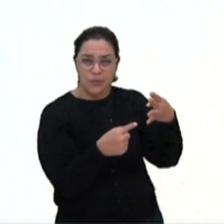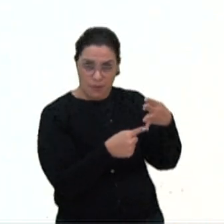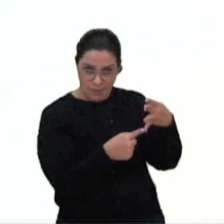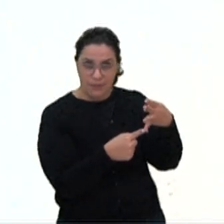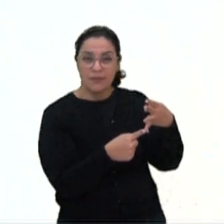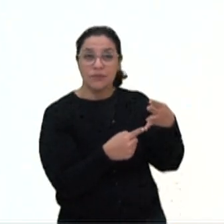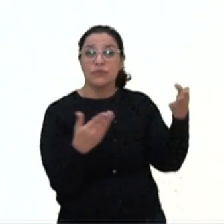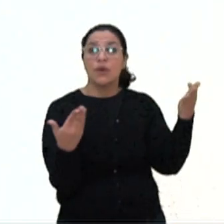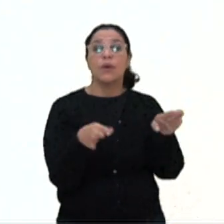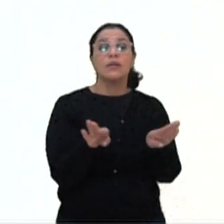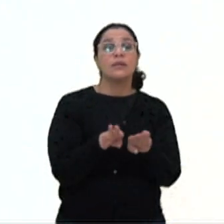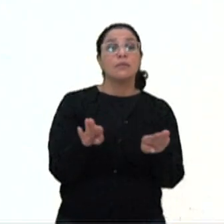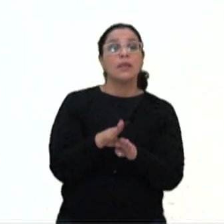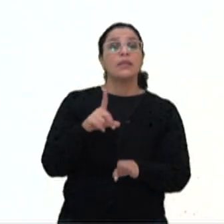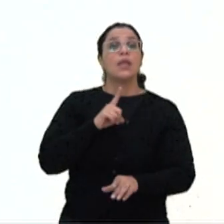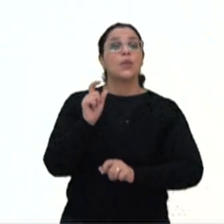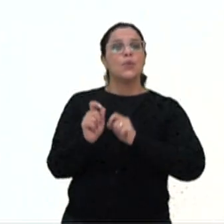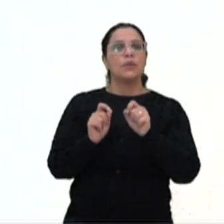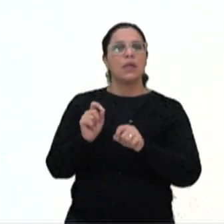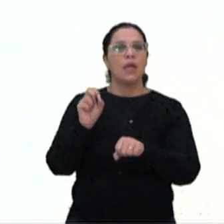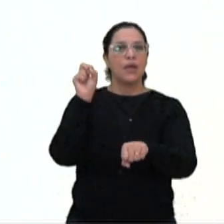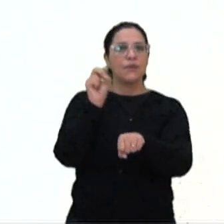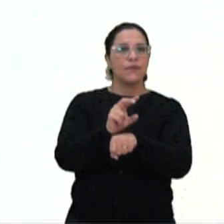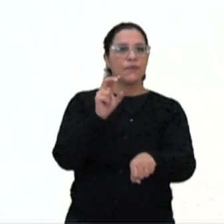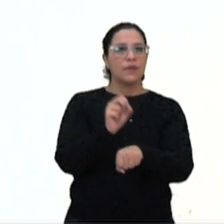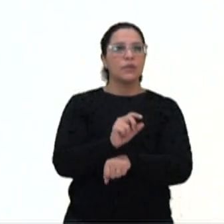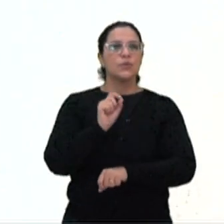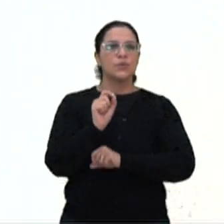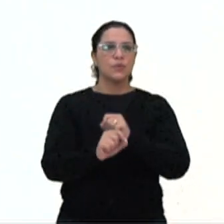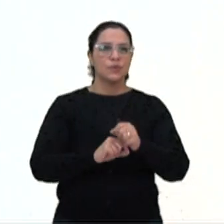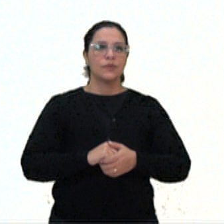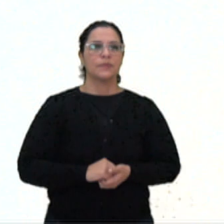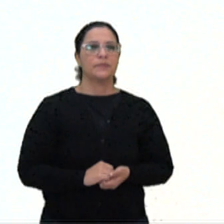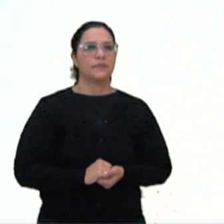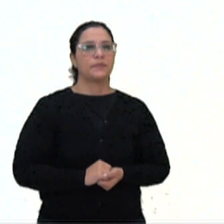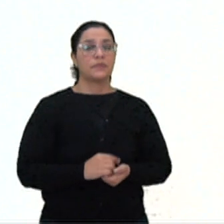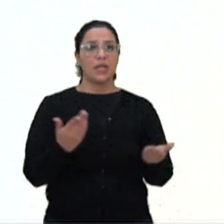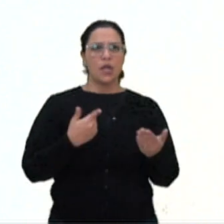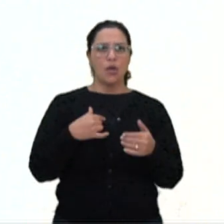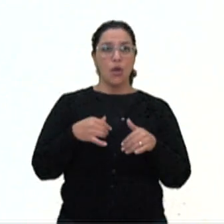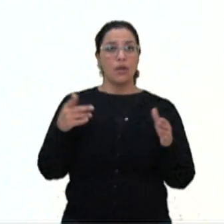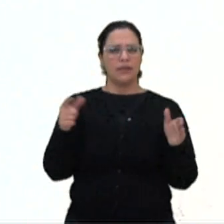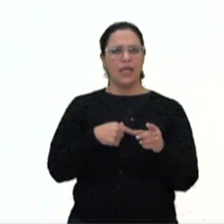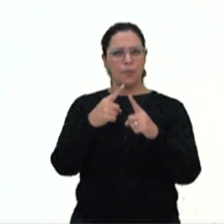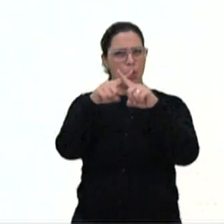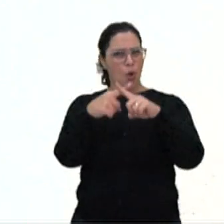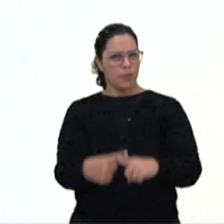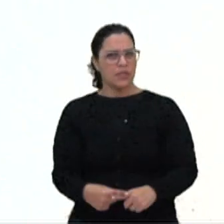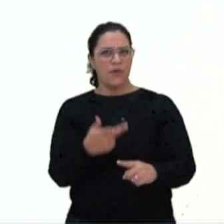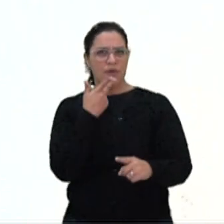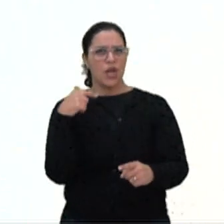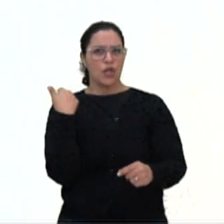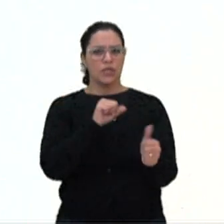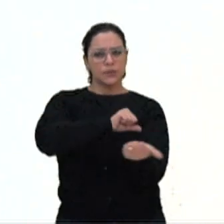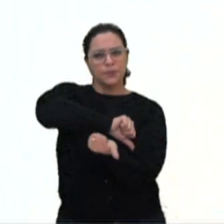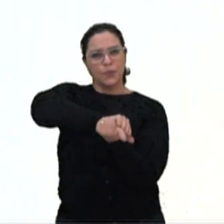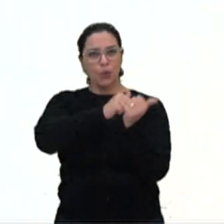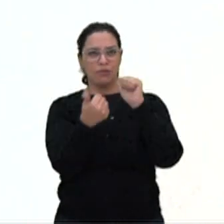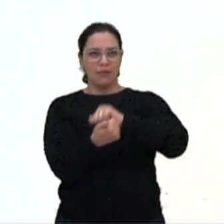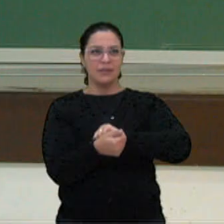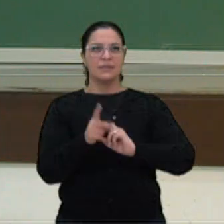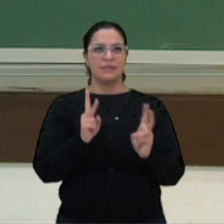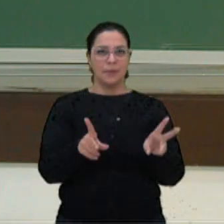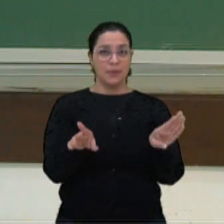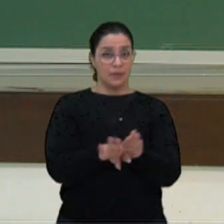amarela, agora também vamos transmitir o vírus Maiaro. Pois é, o mercado altamente competitivo requer constante